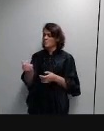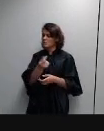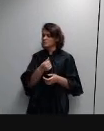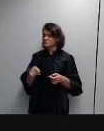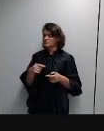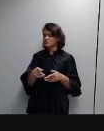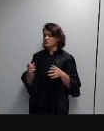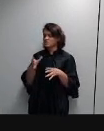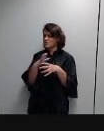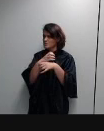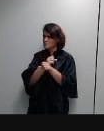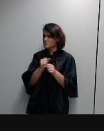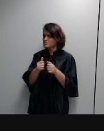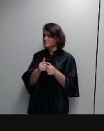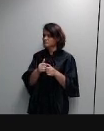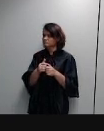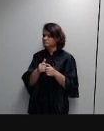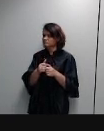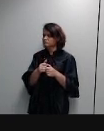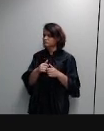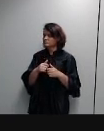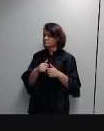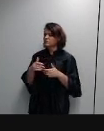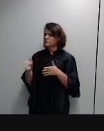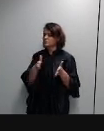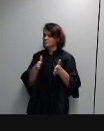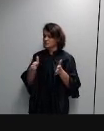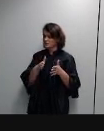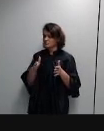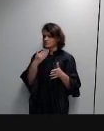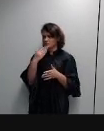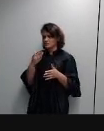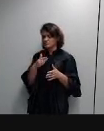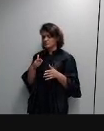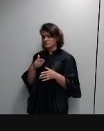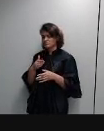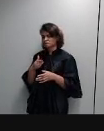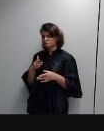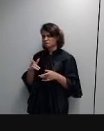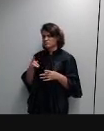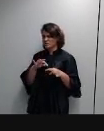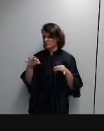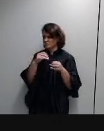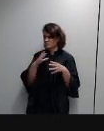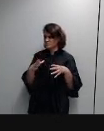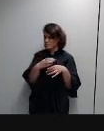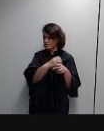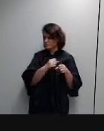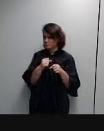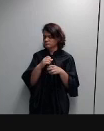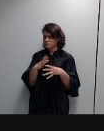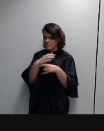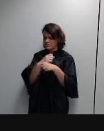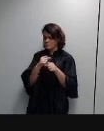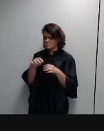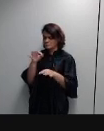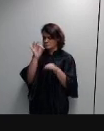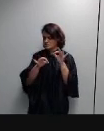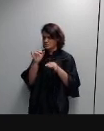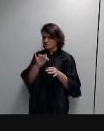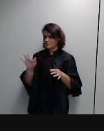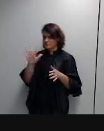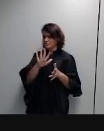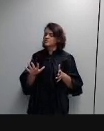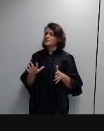indicado no manual de orientação de procedimentos para os cálculos Federal e 180 de